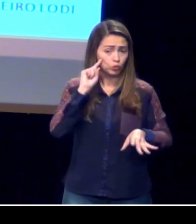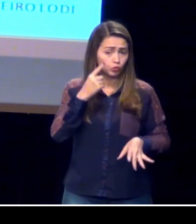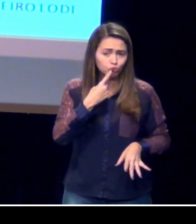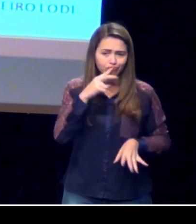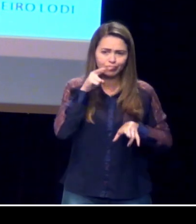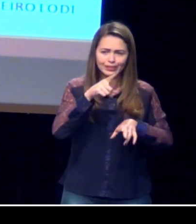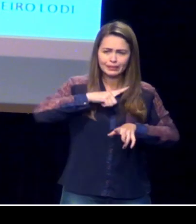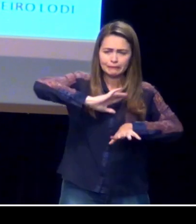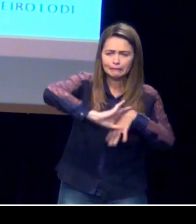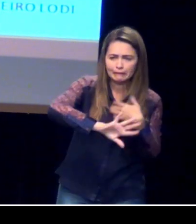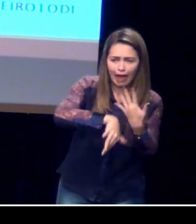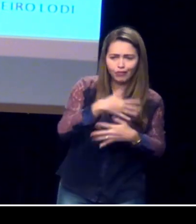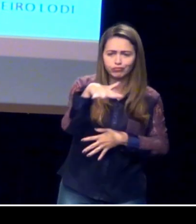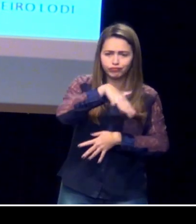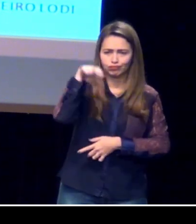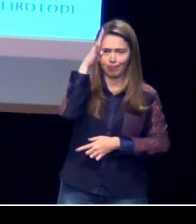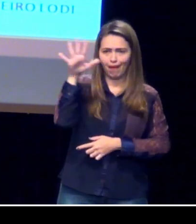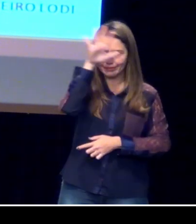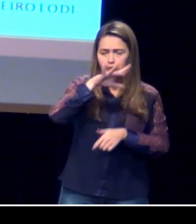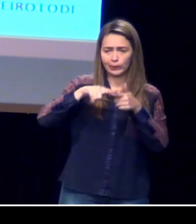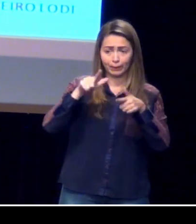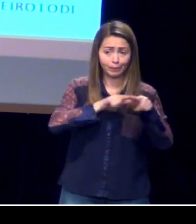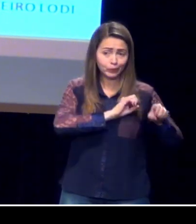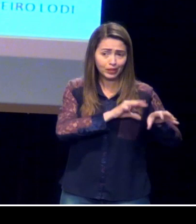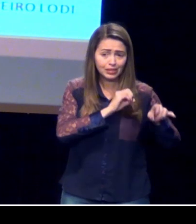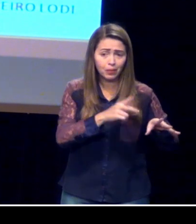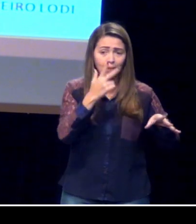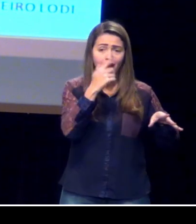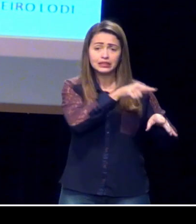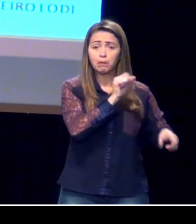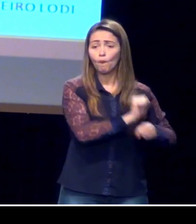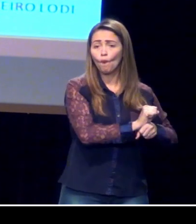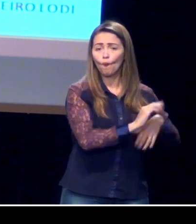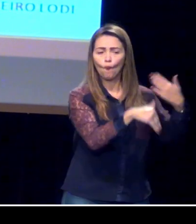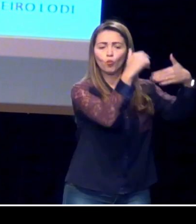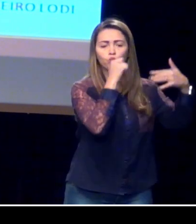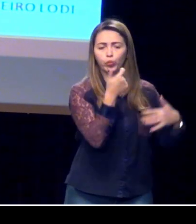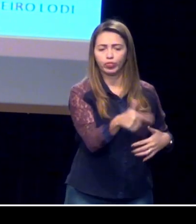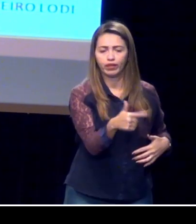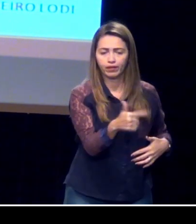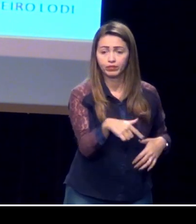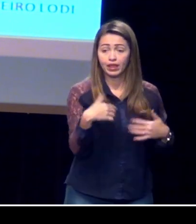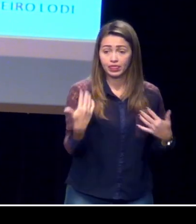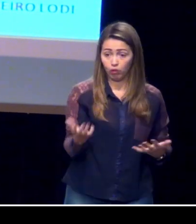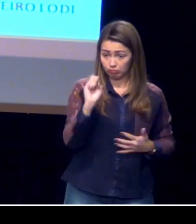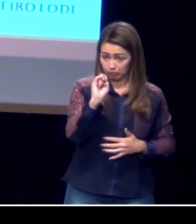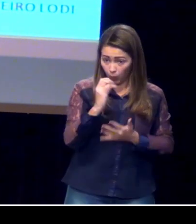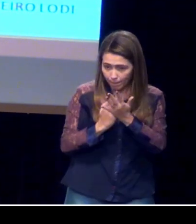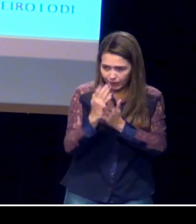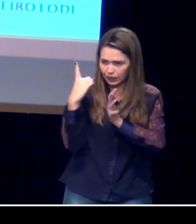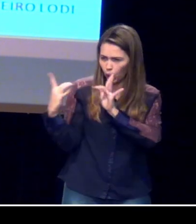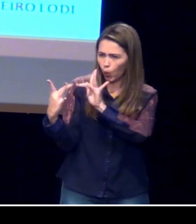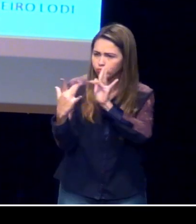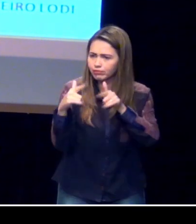ao caos da educação no país, vai ficando paralisado. E aí, quando a gente tem contato com